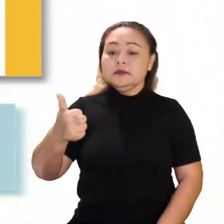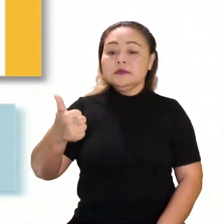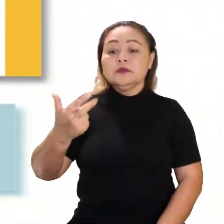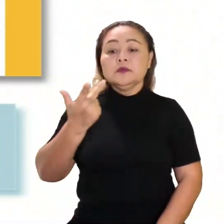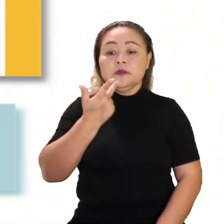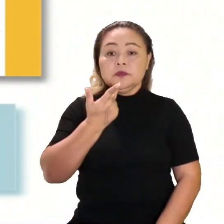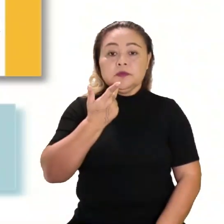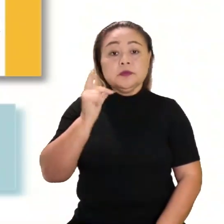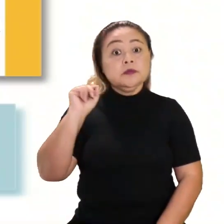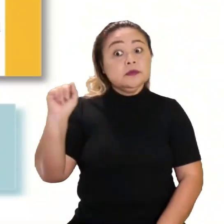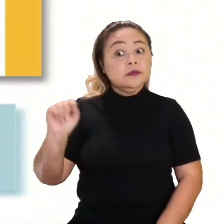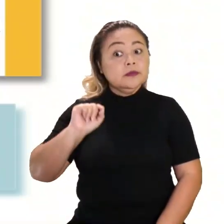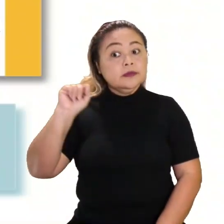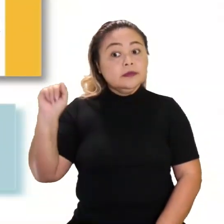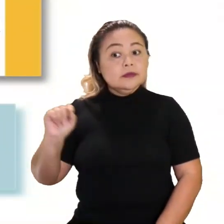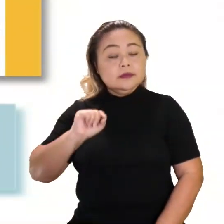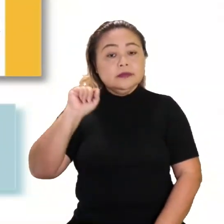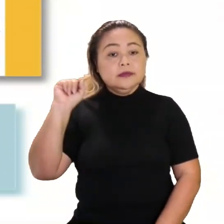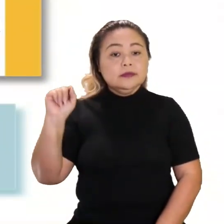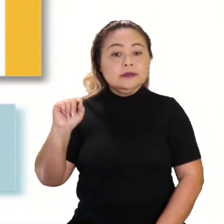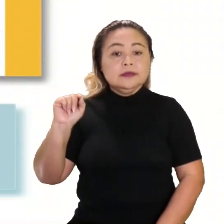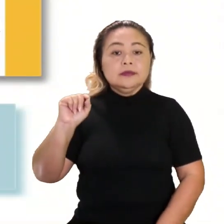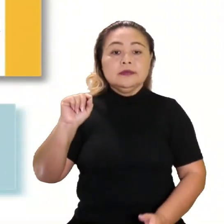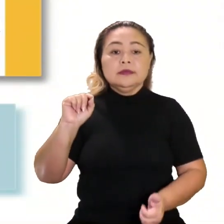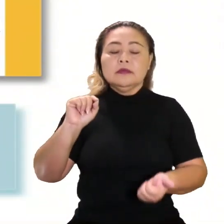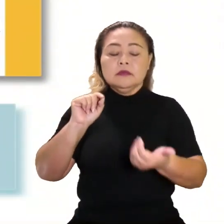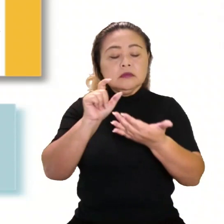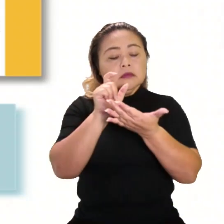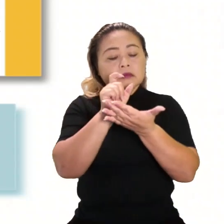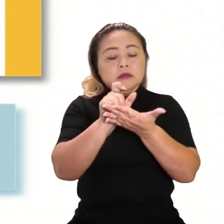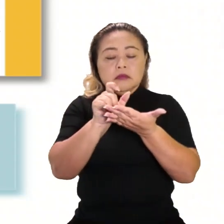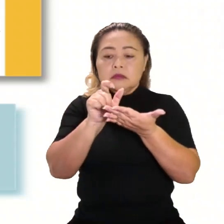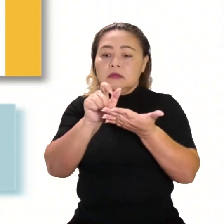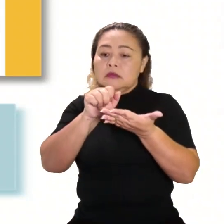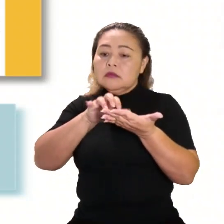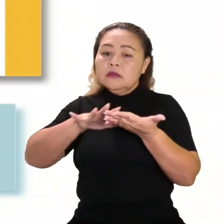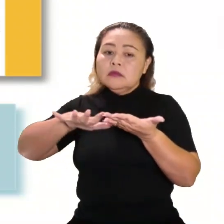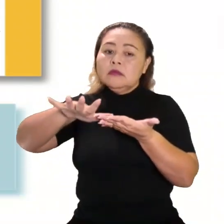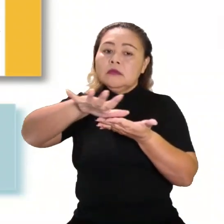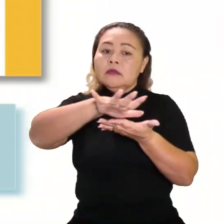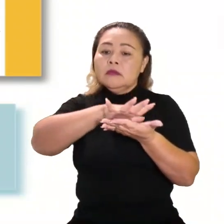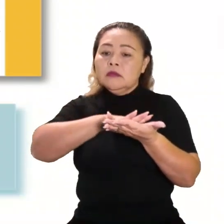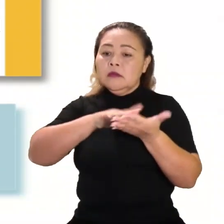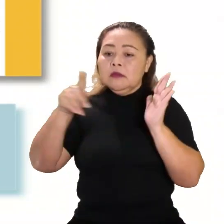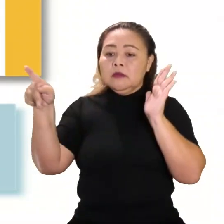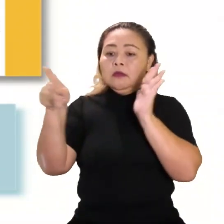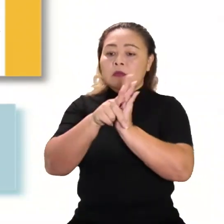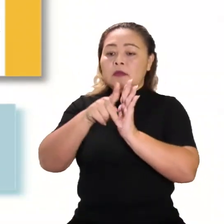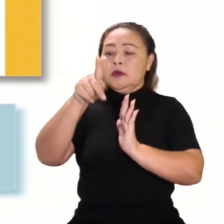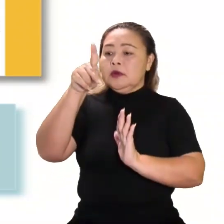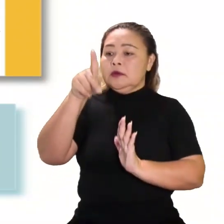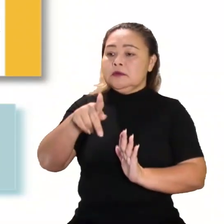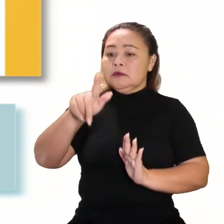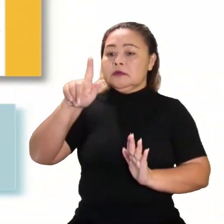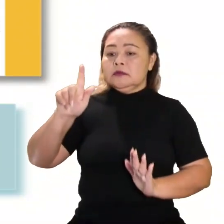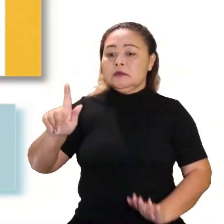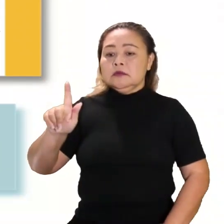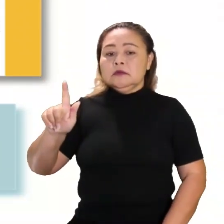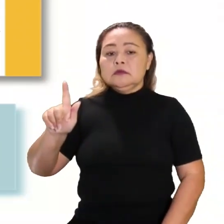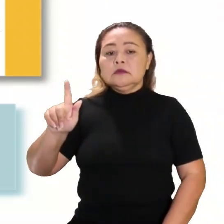vai falar o que temos para hoje? Interpretação geométrica da progressão